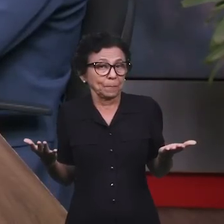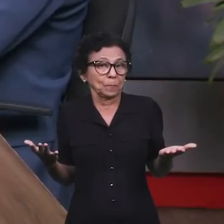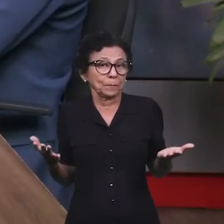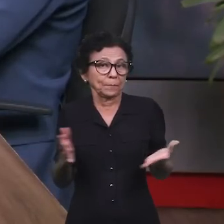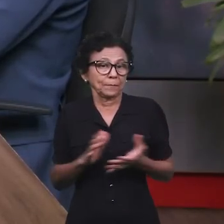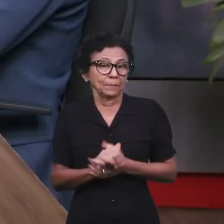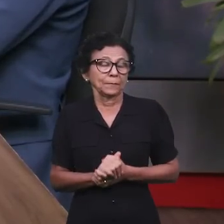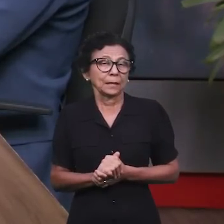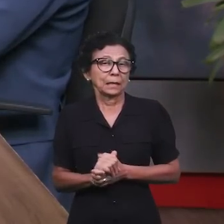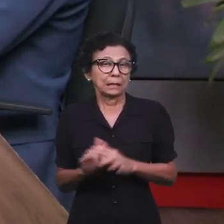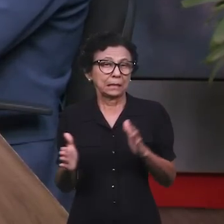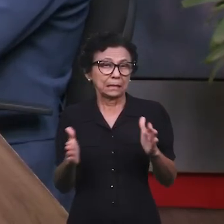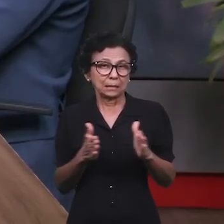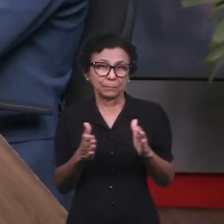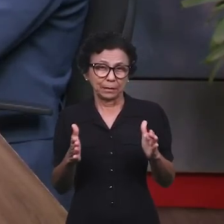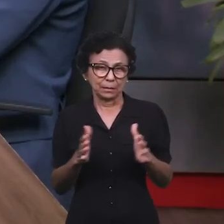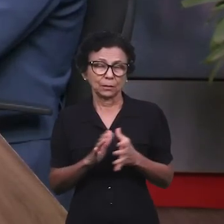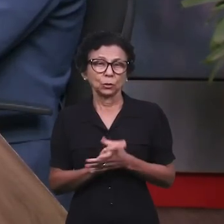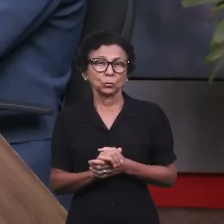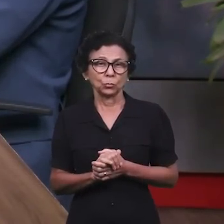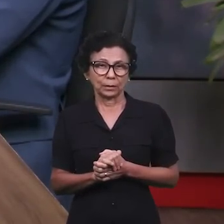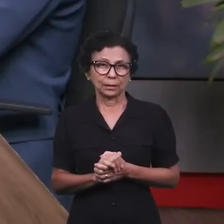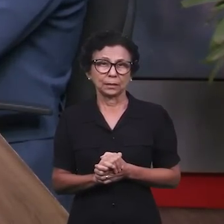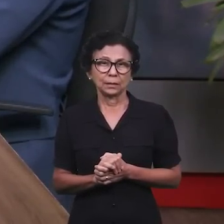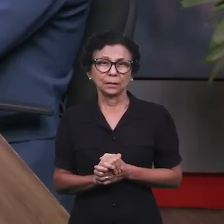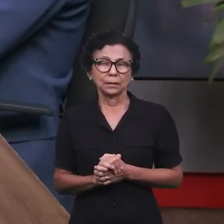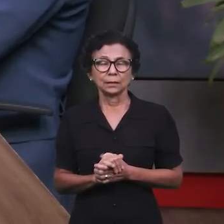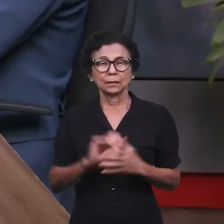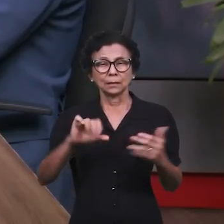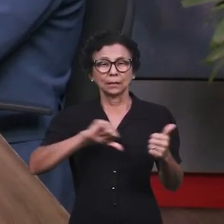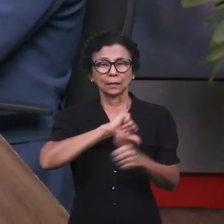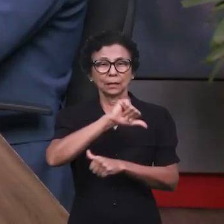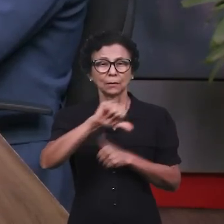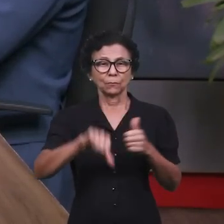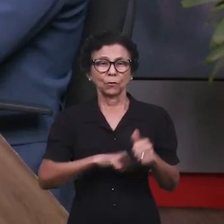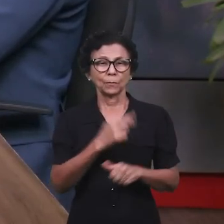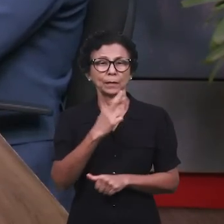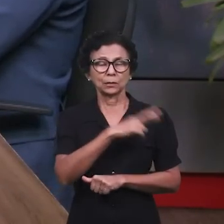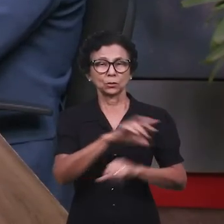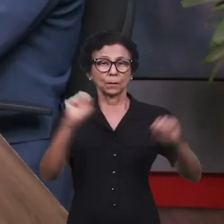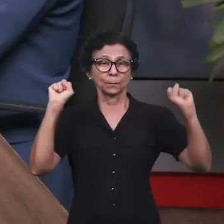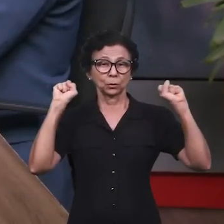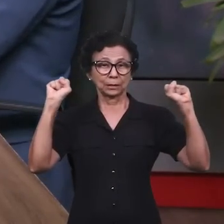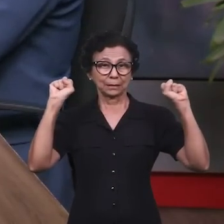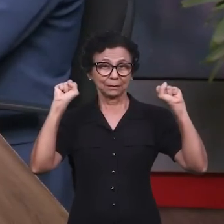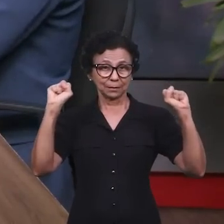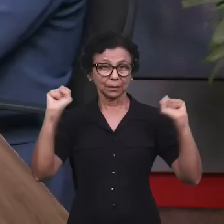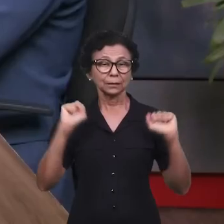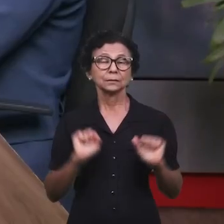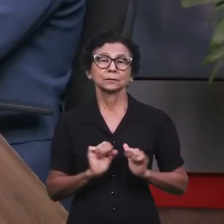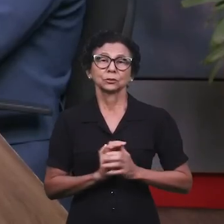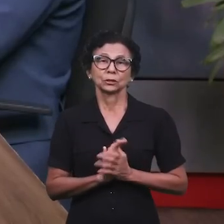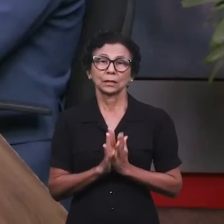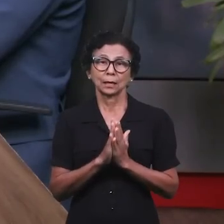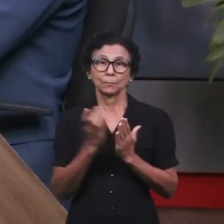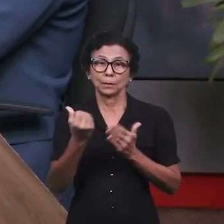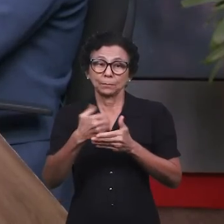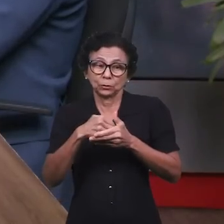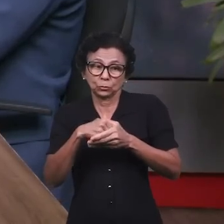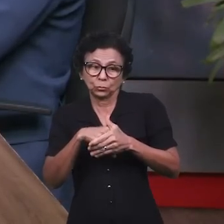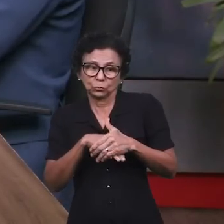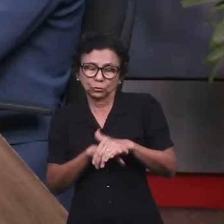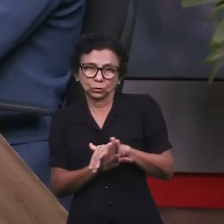A reforma protestante, esse tesouro que estava escondido, ela se abriu a todos, né?